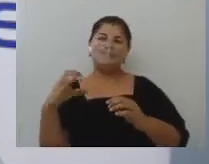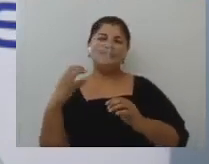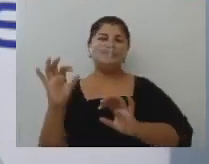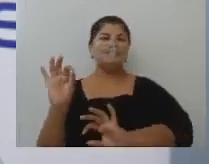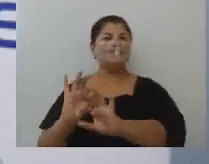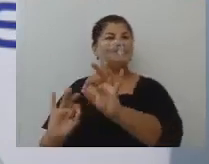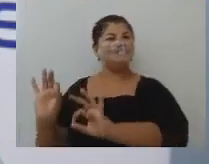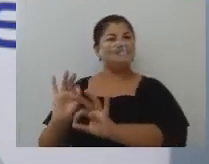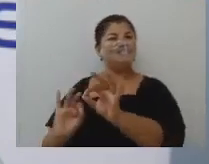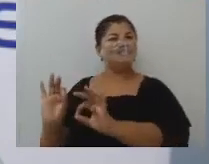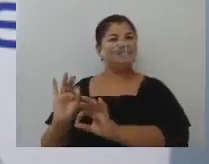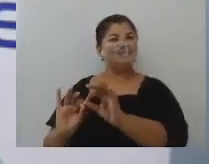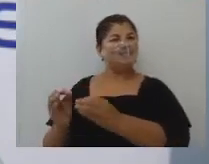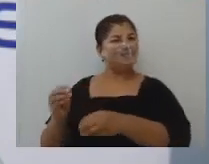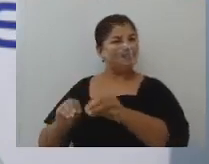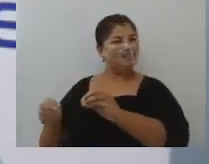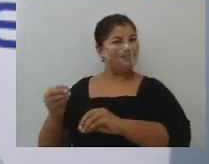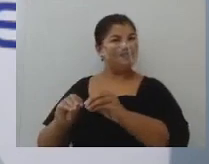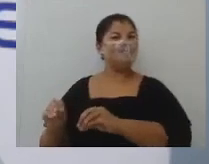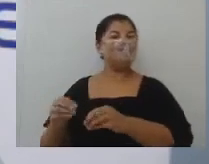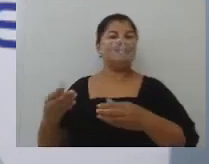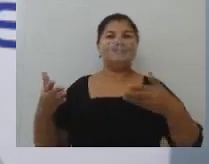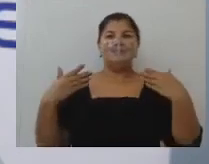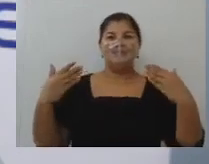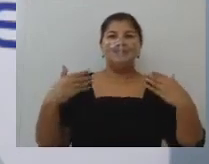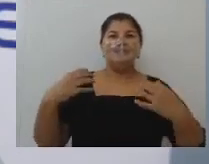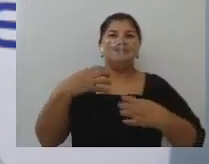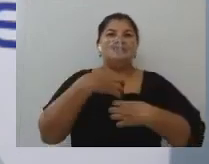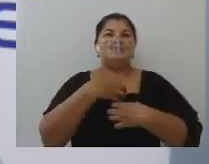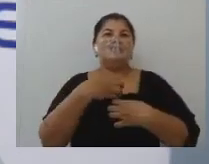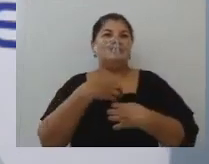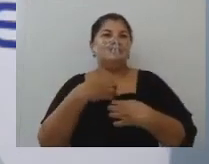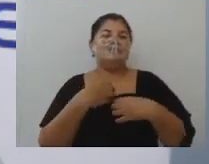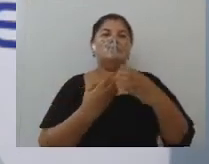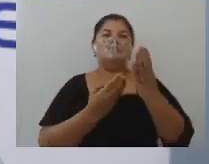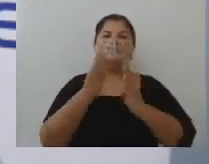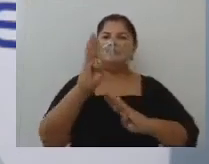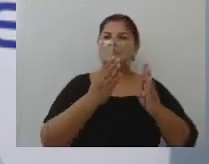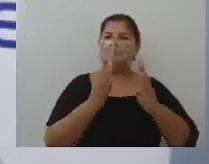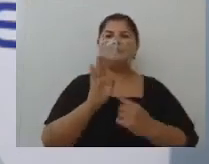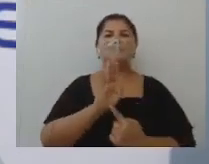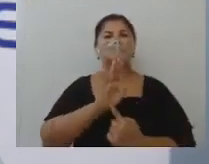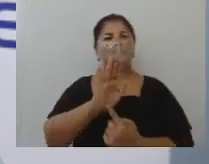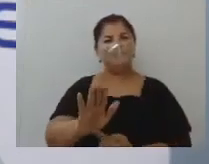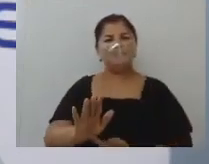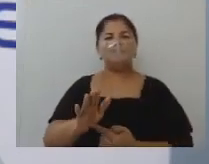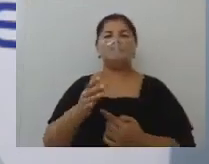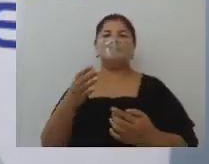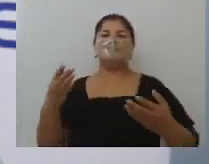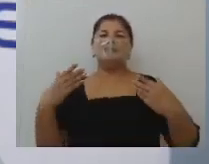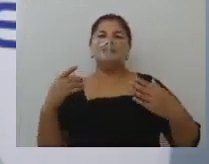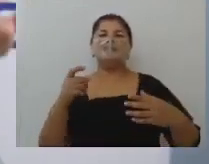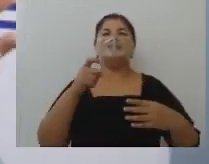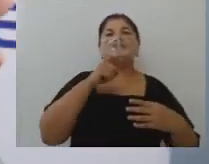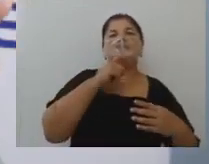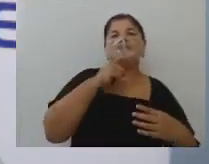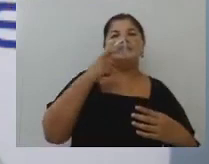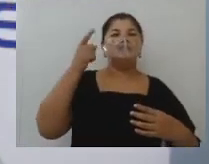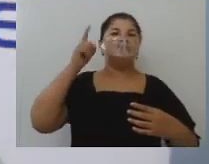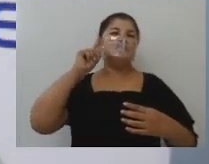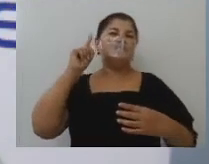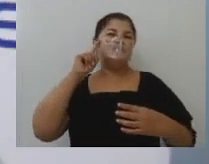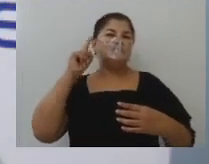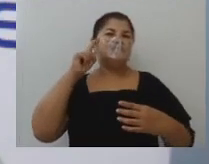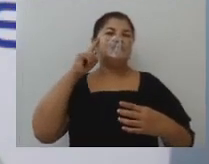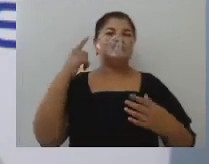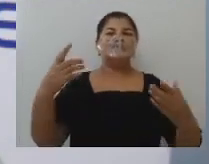que o calor não é uma sensação. Em biologia ele vai falar sobre a sensação de calor e de frio. No dia a dia nós vamos